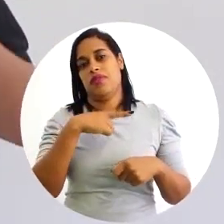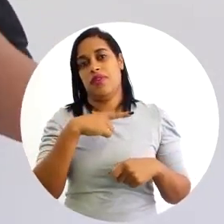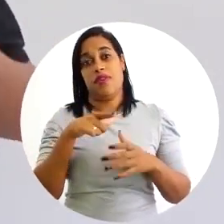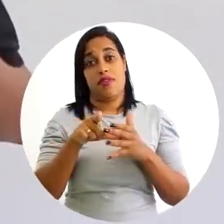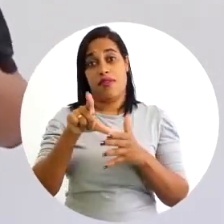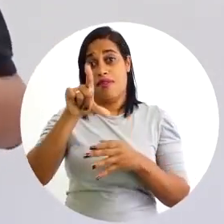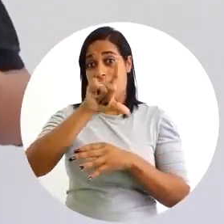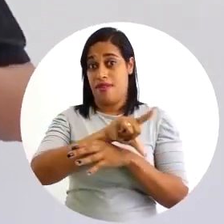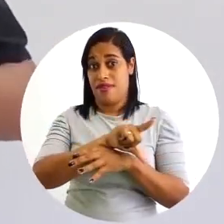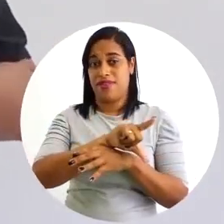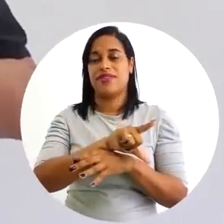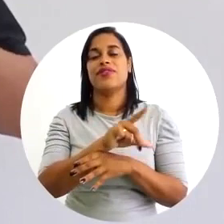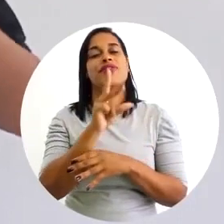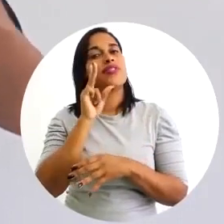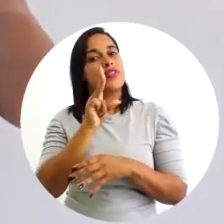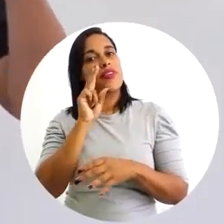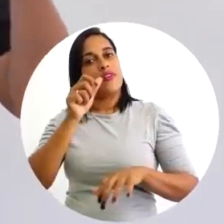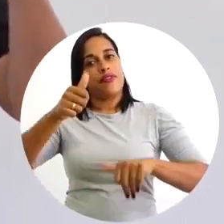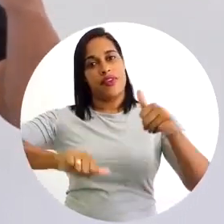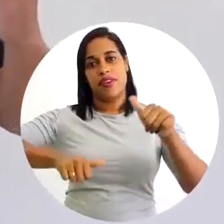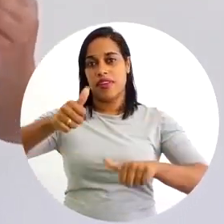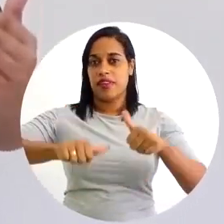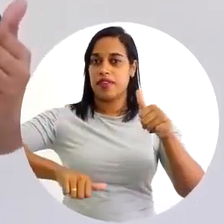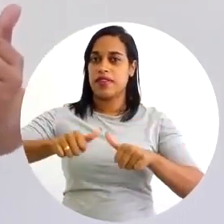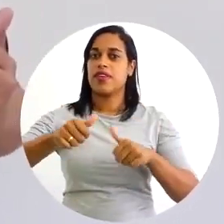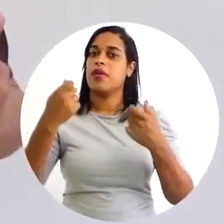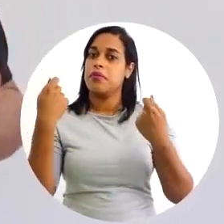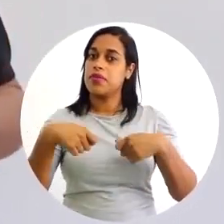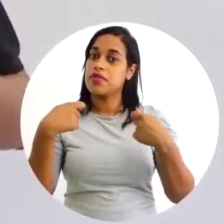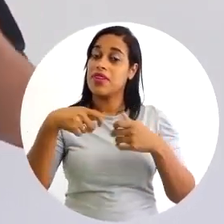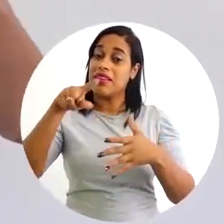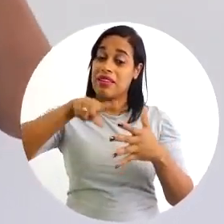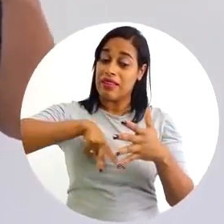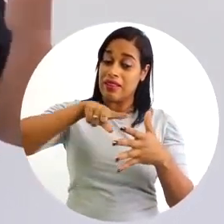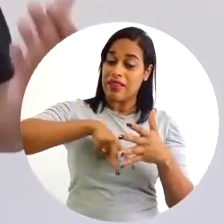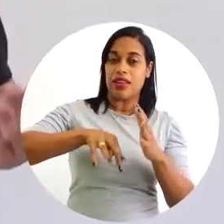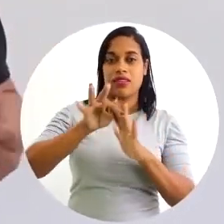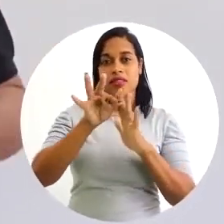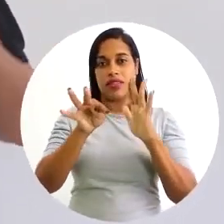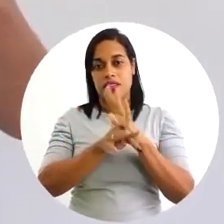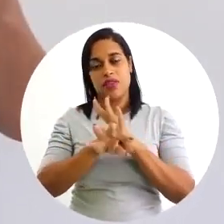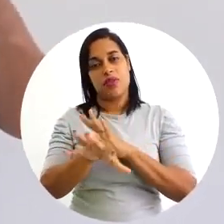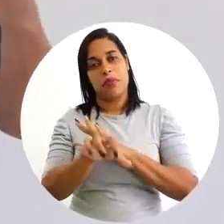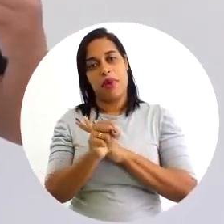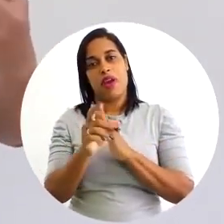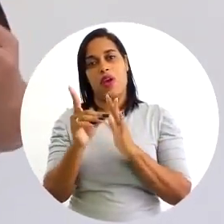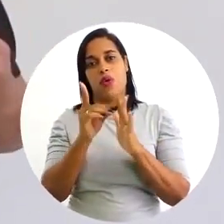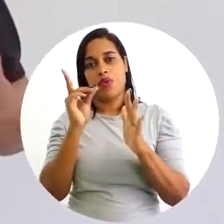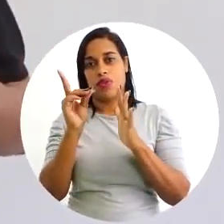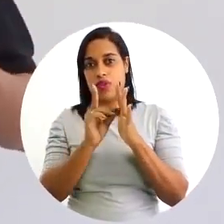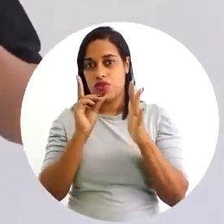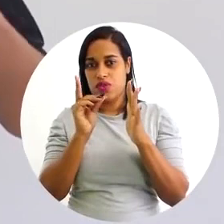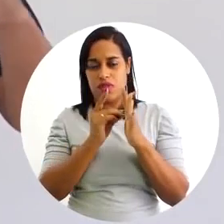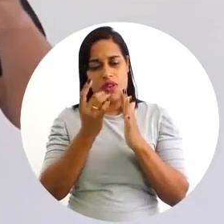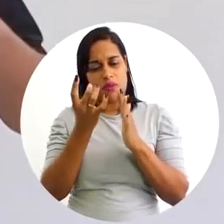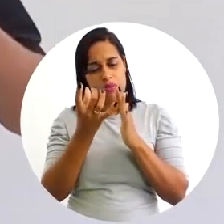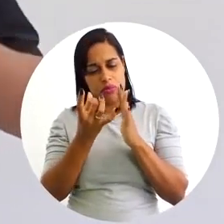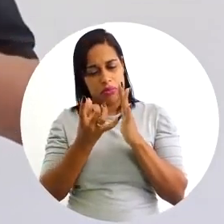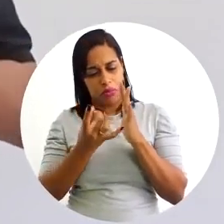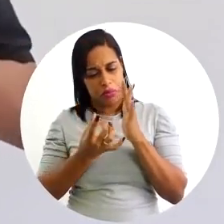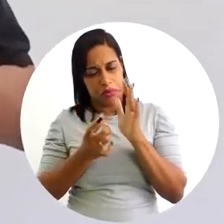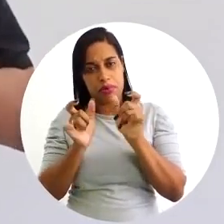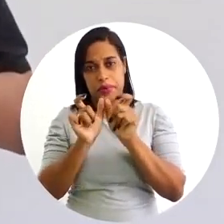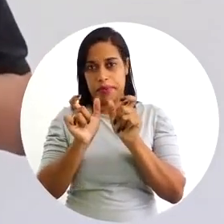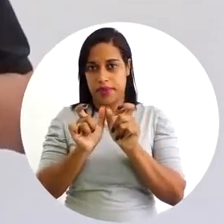Então, antes de você verificar, você tentar ler esse texto, você pegar um dicionário, ler palavra por palavra, então dá uma